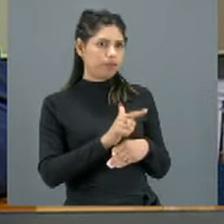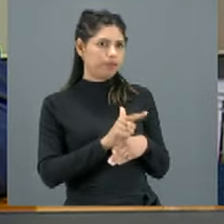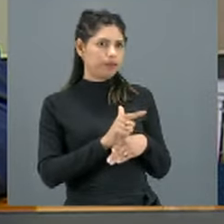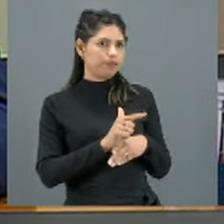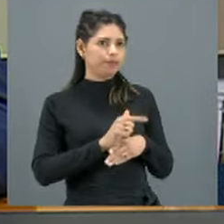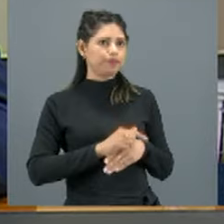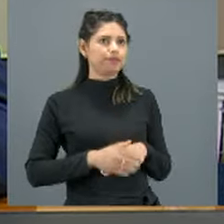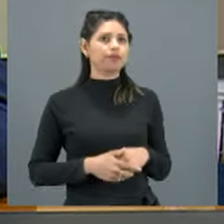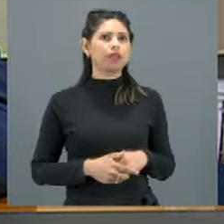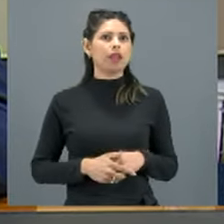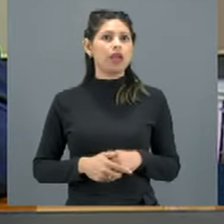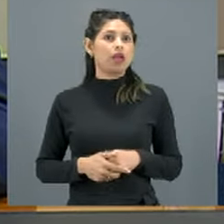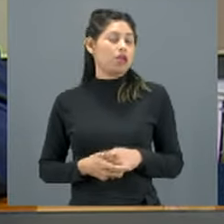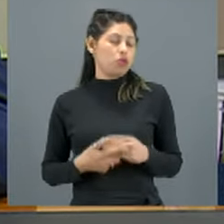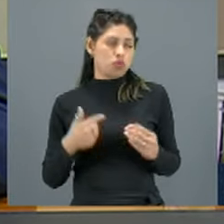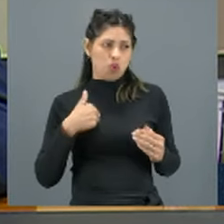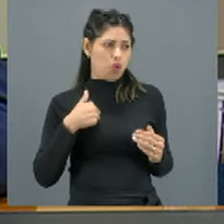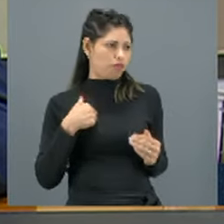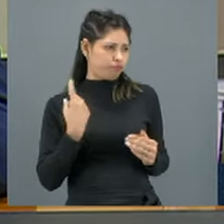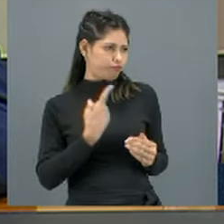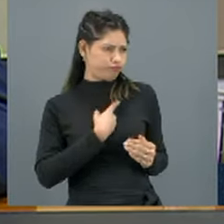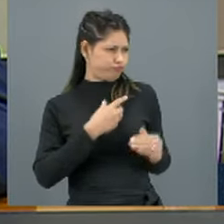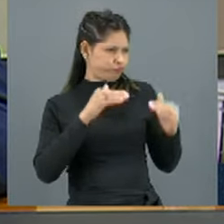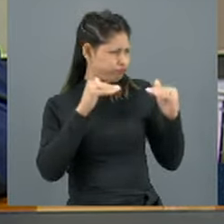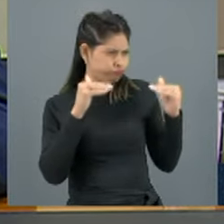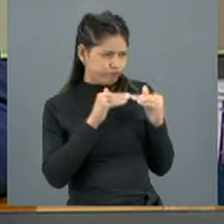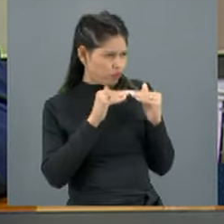Nós não pactuamos.